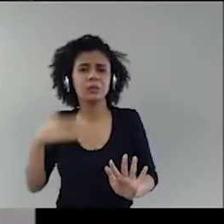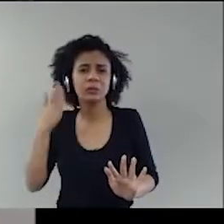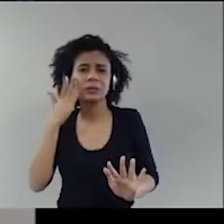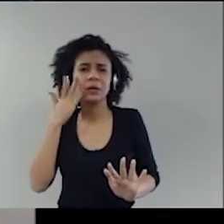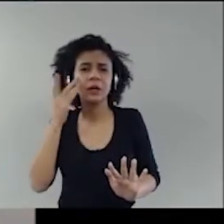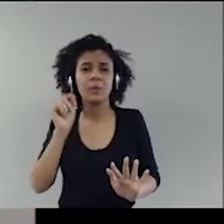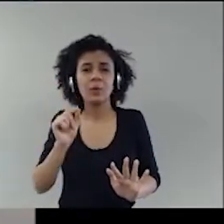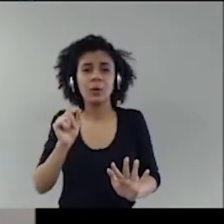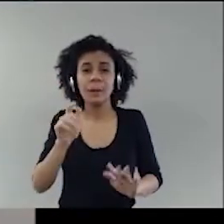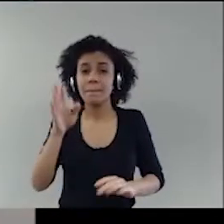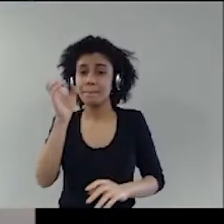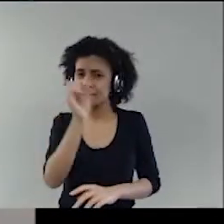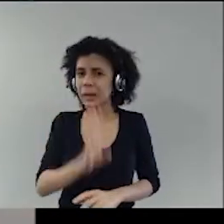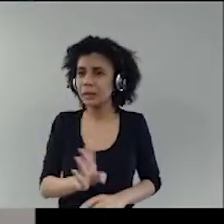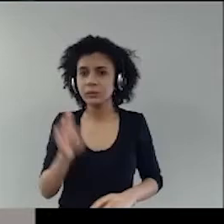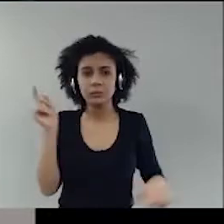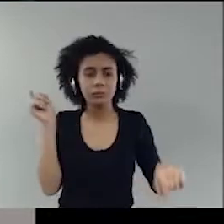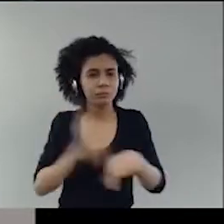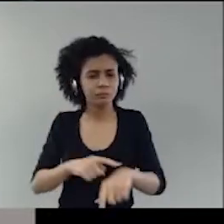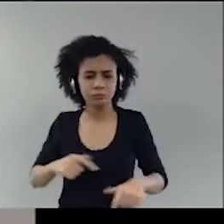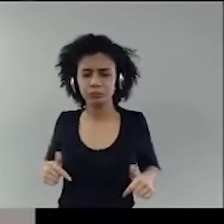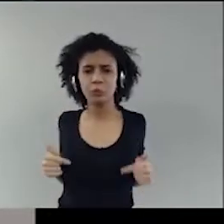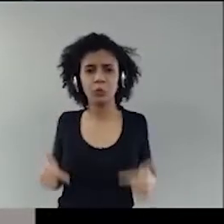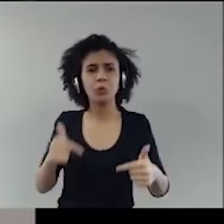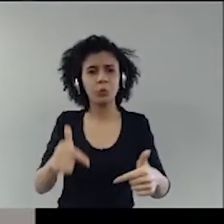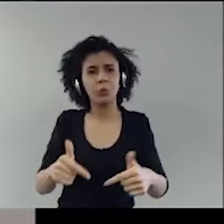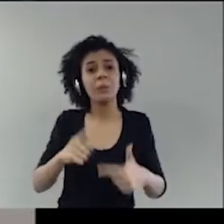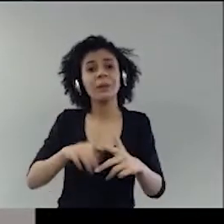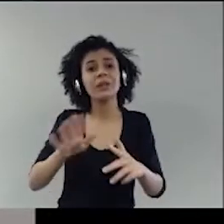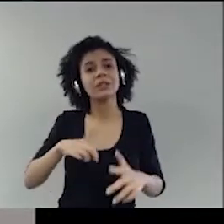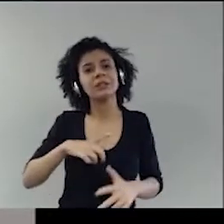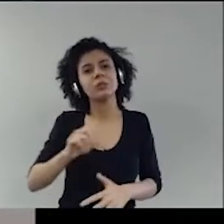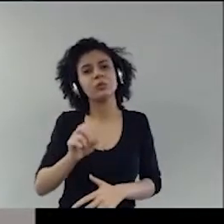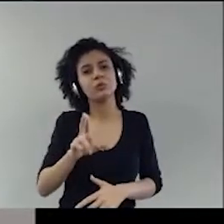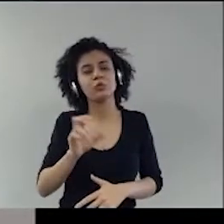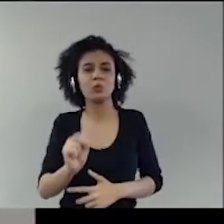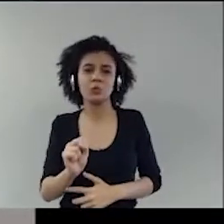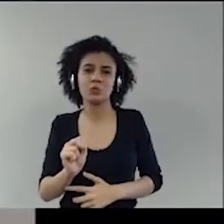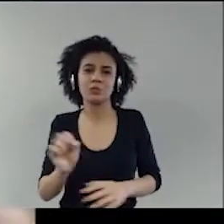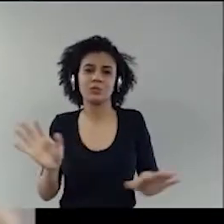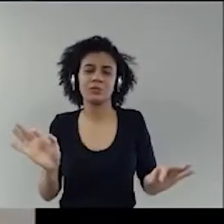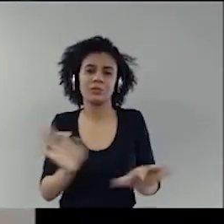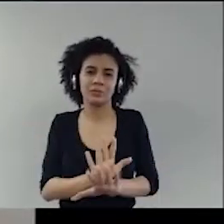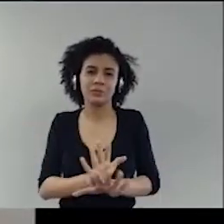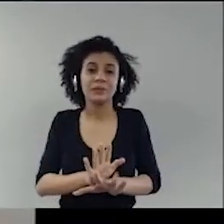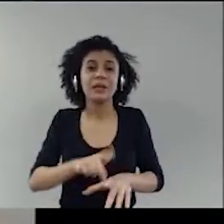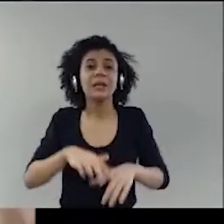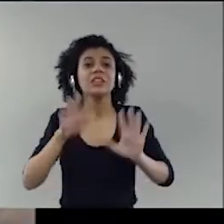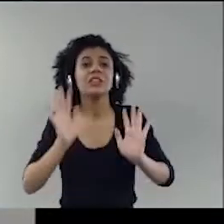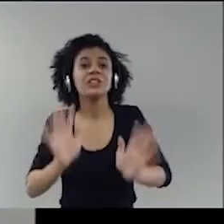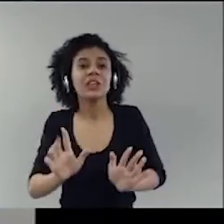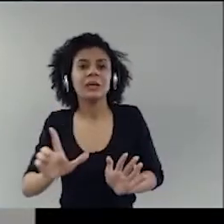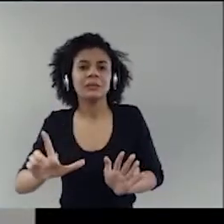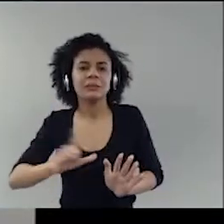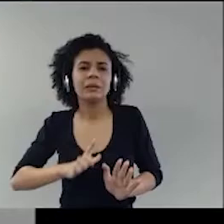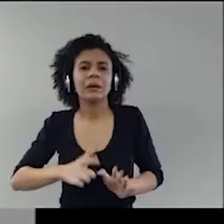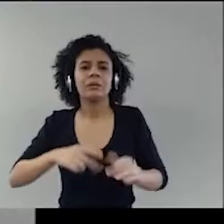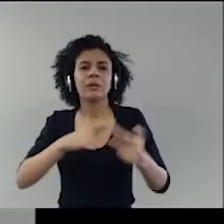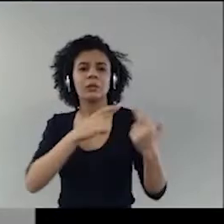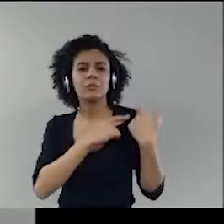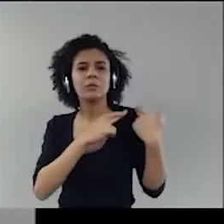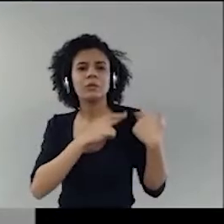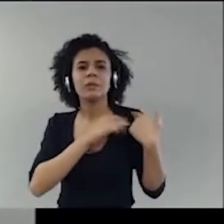Brasil agiu imediatamente, porque ele já tinha um sistema de saúde pública estruturado. Os municípios já tinham papéis de